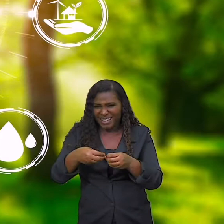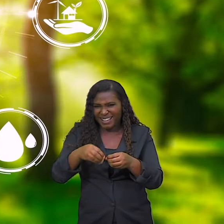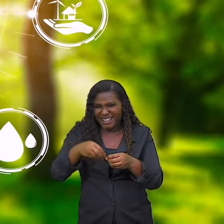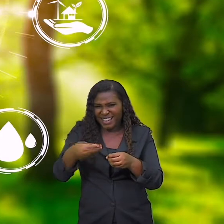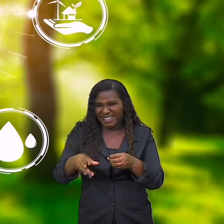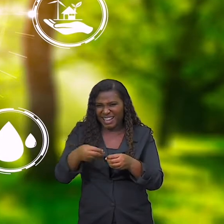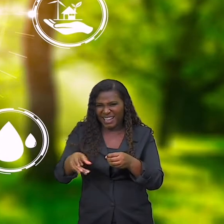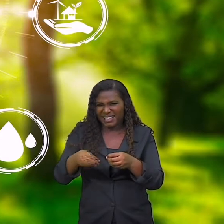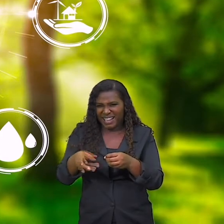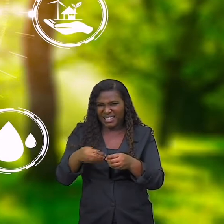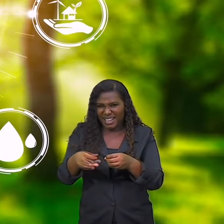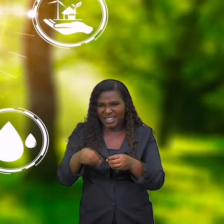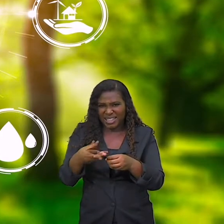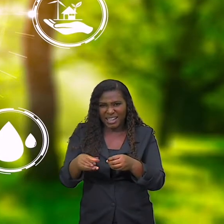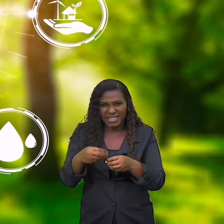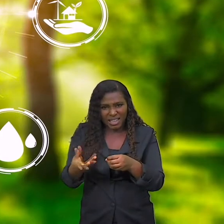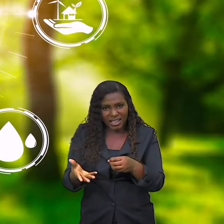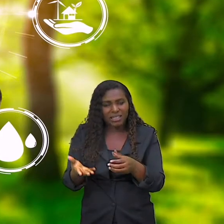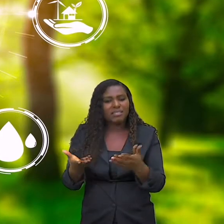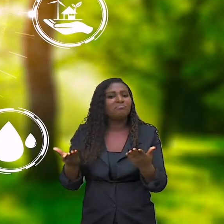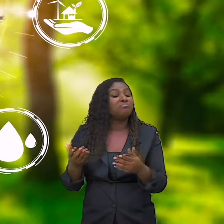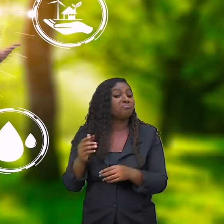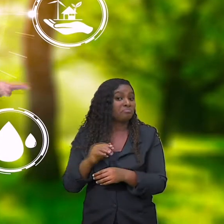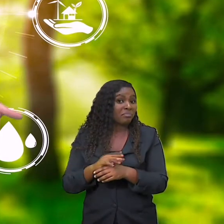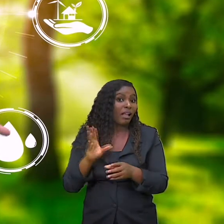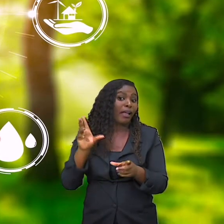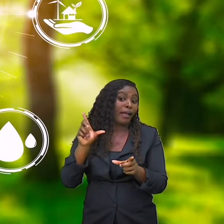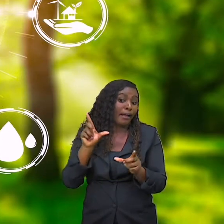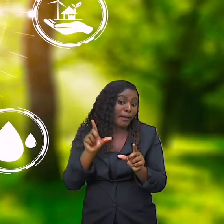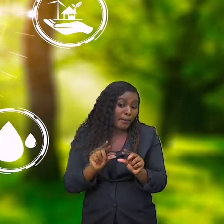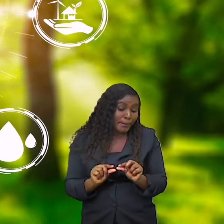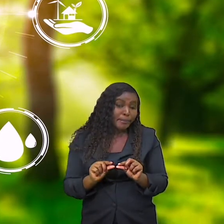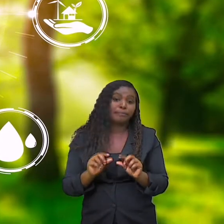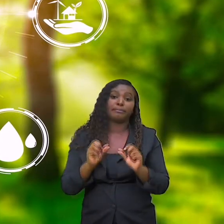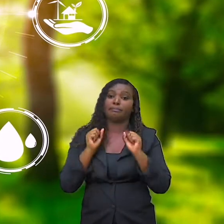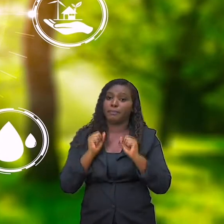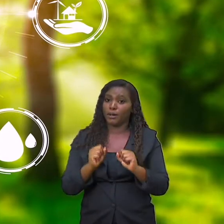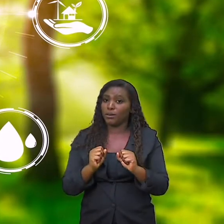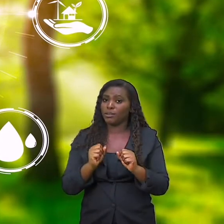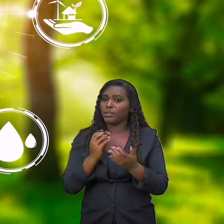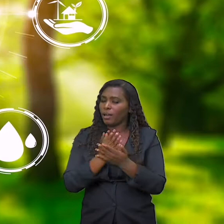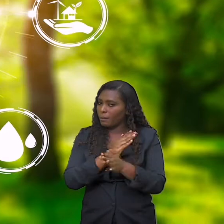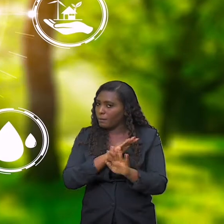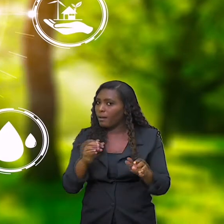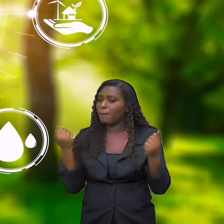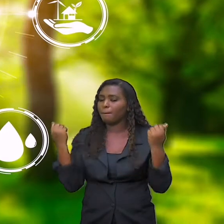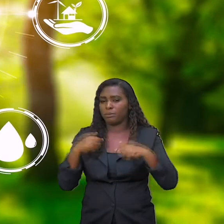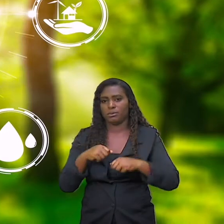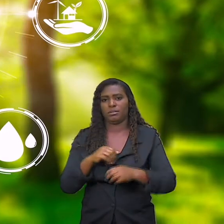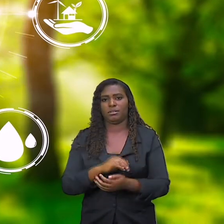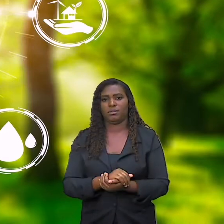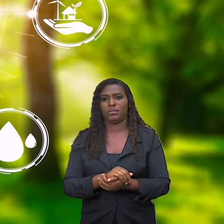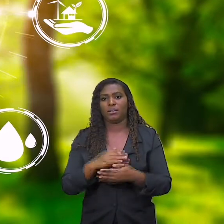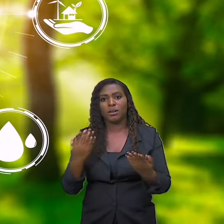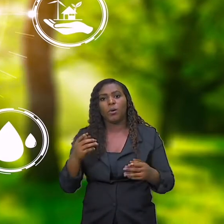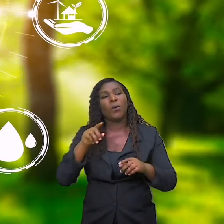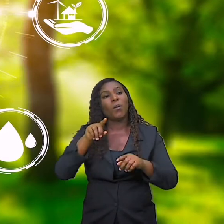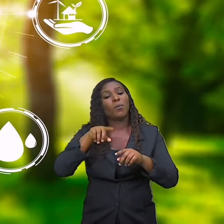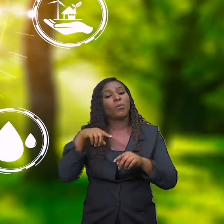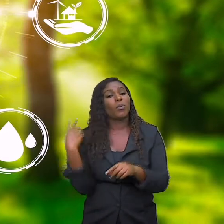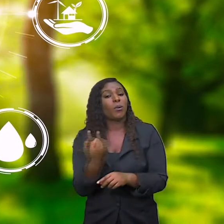de alternativas que possam substituir o petróleo com vantagens do ponto de vista